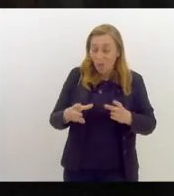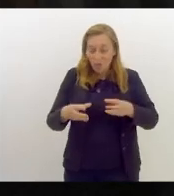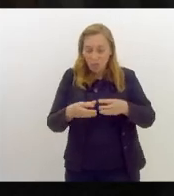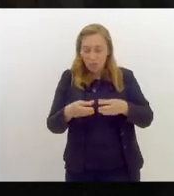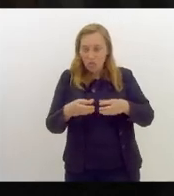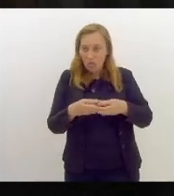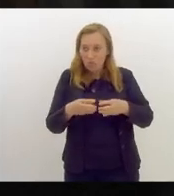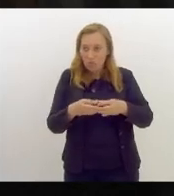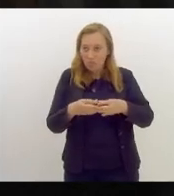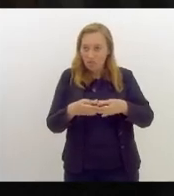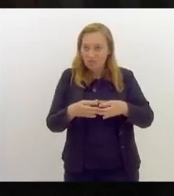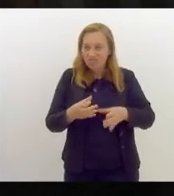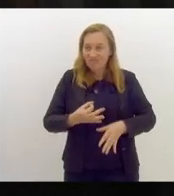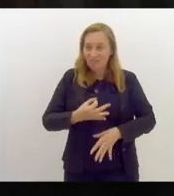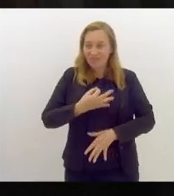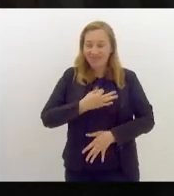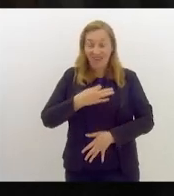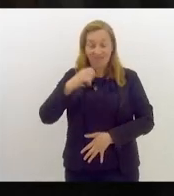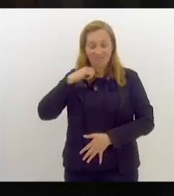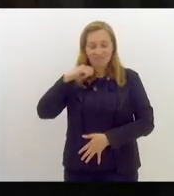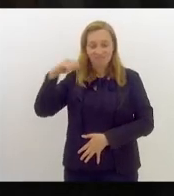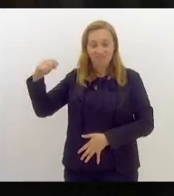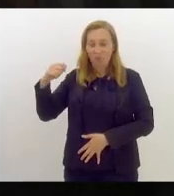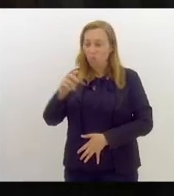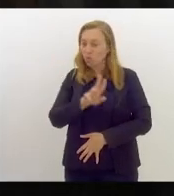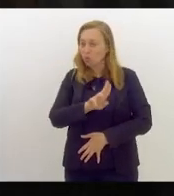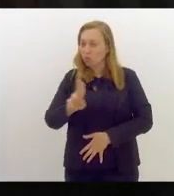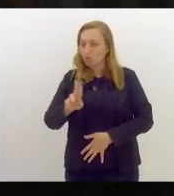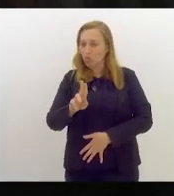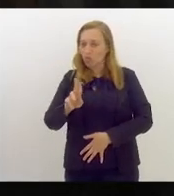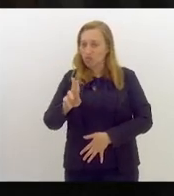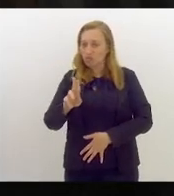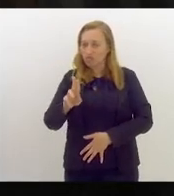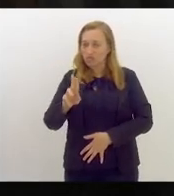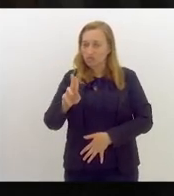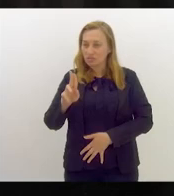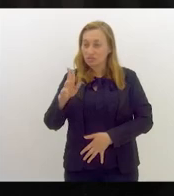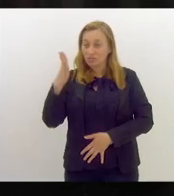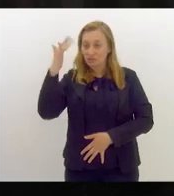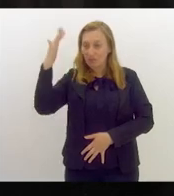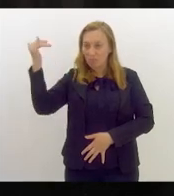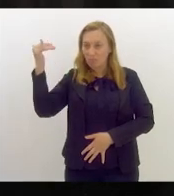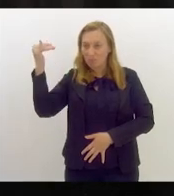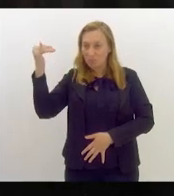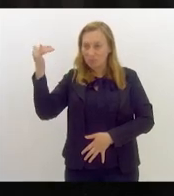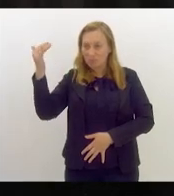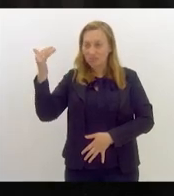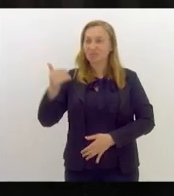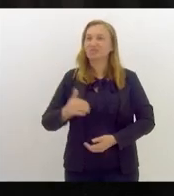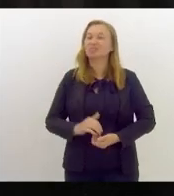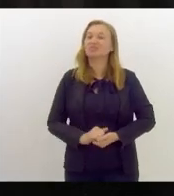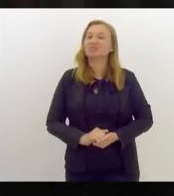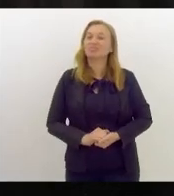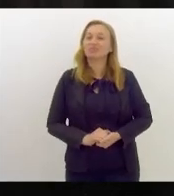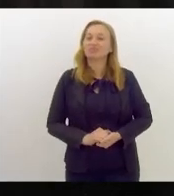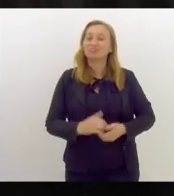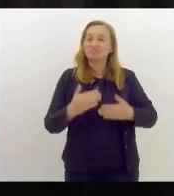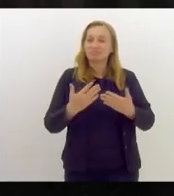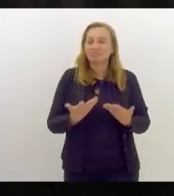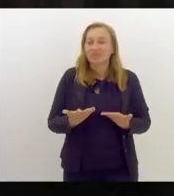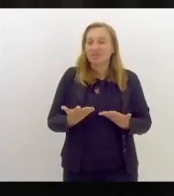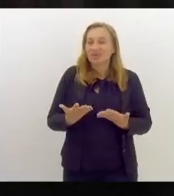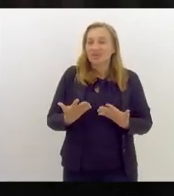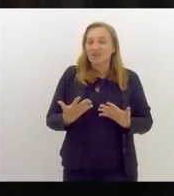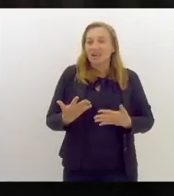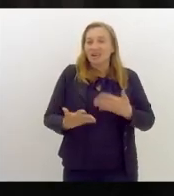dos agraciados com a medalha que leva o nome de um dos heróis da Pátria apresento mais uma vez os meus sinceros